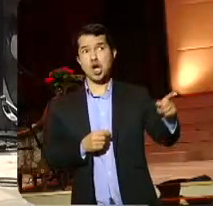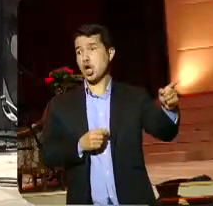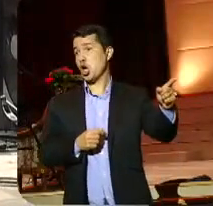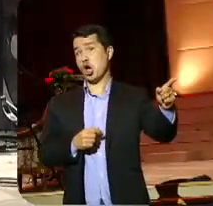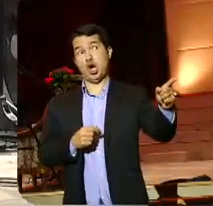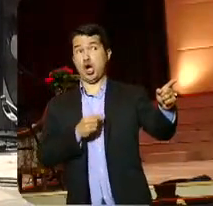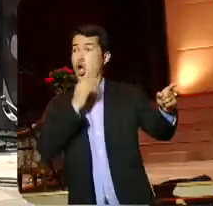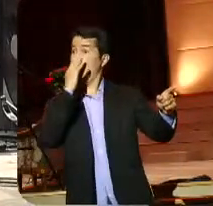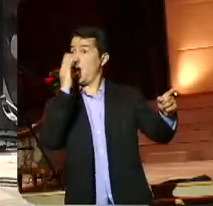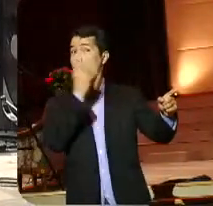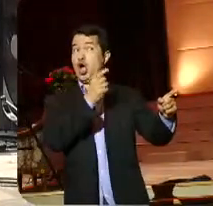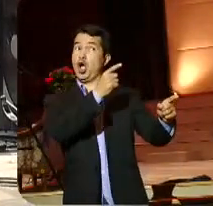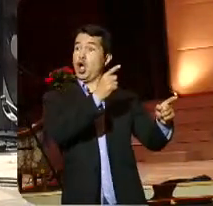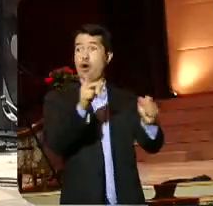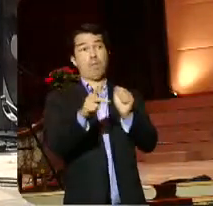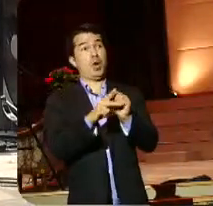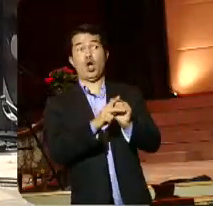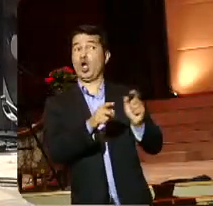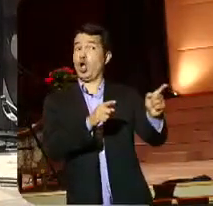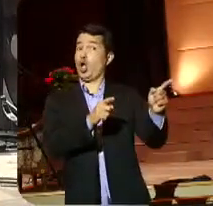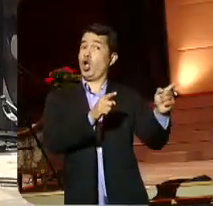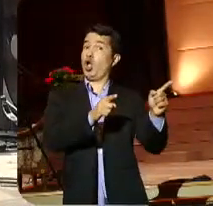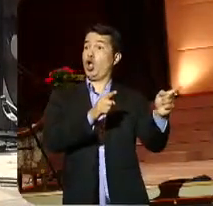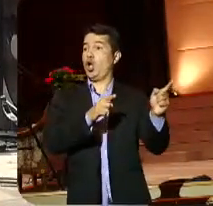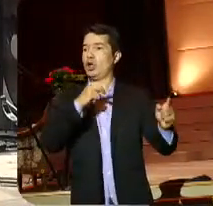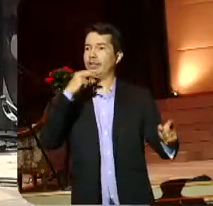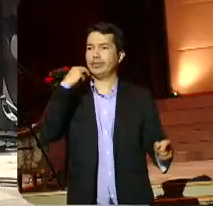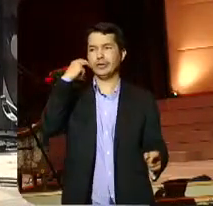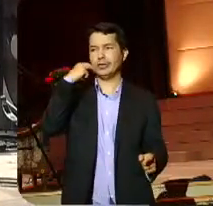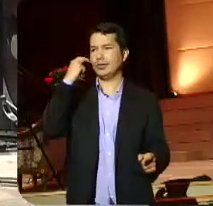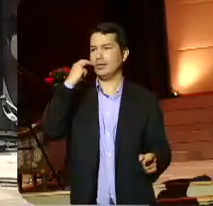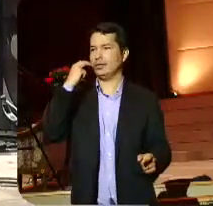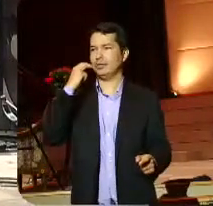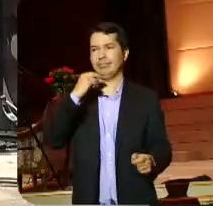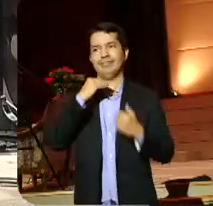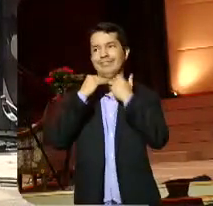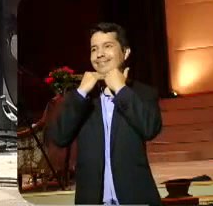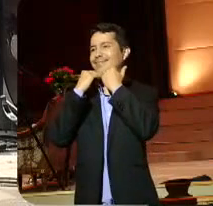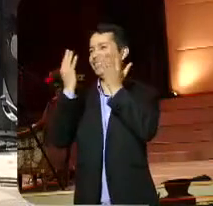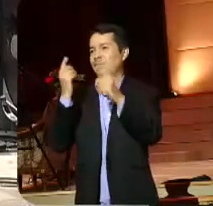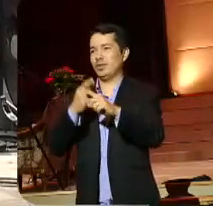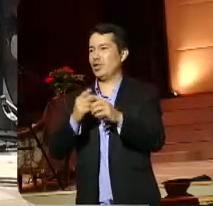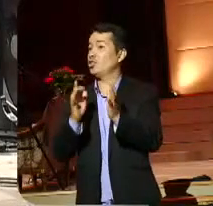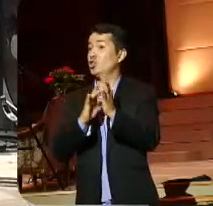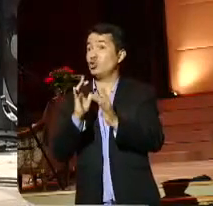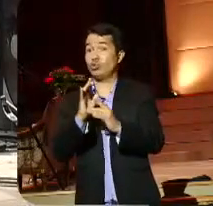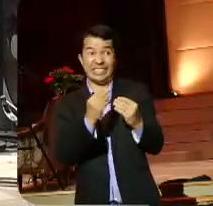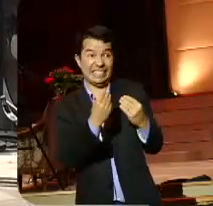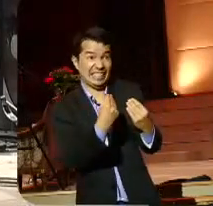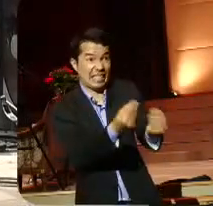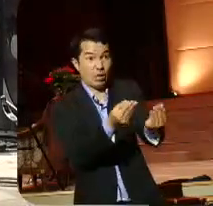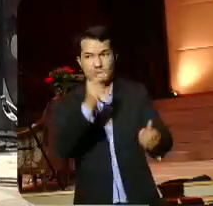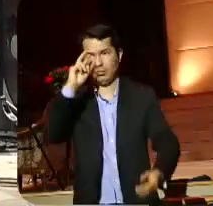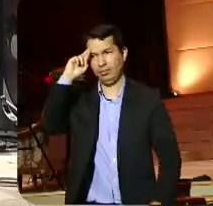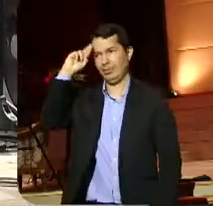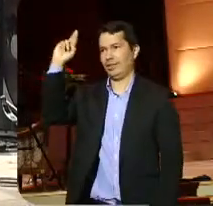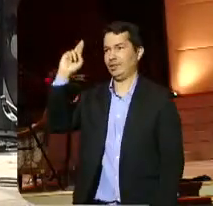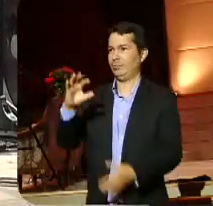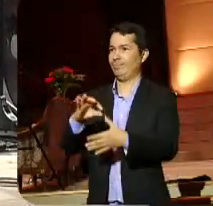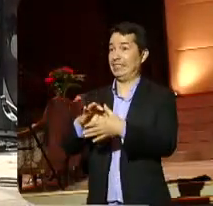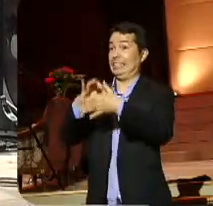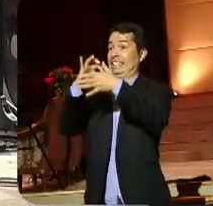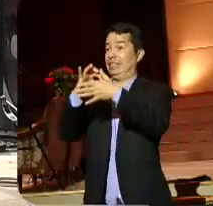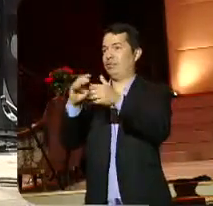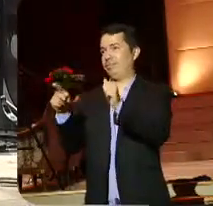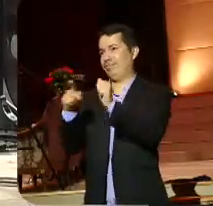isso? Você entende? Aí vem o Senhor e não apenas restaura, volta ao passado, mas ele